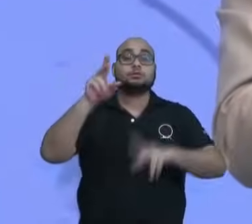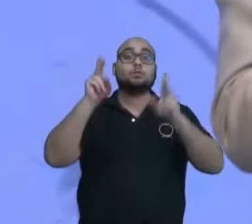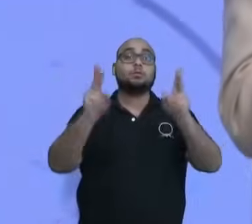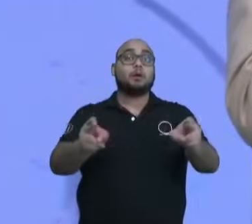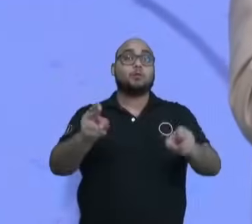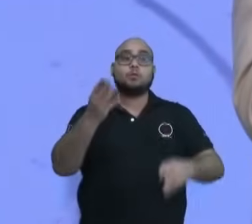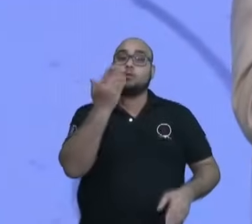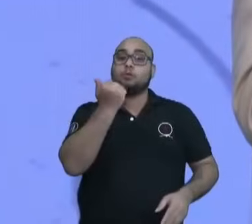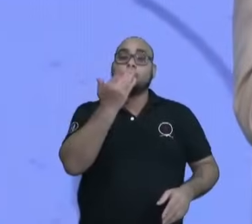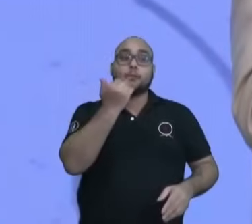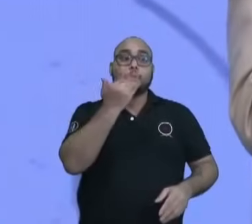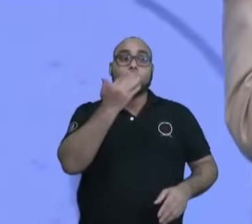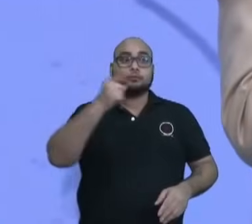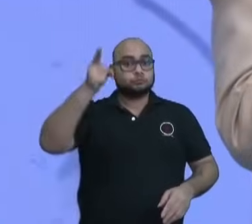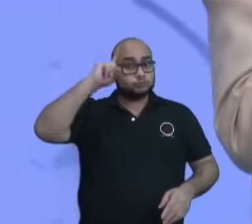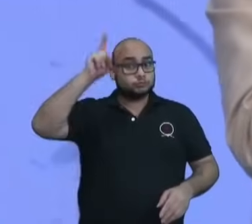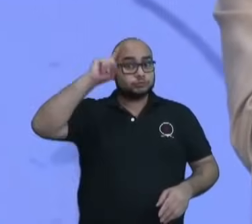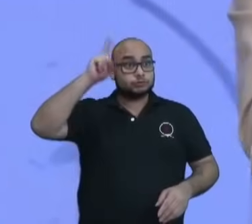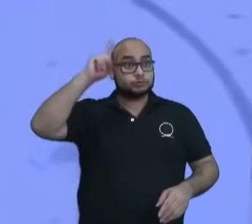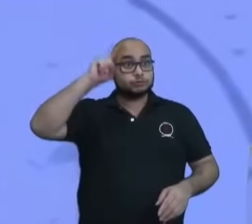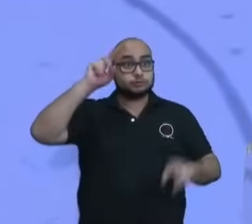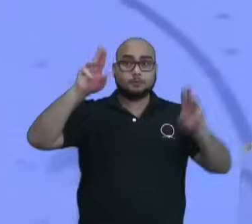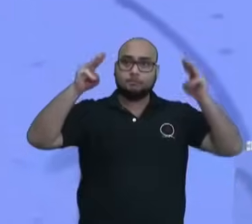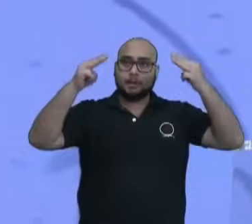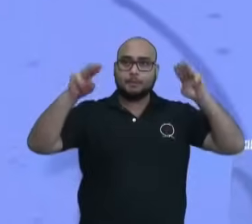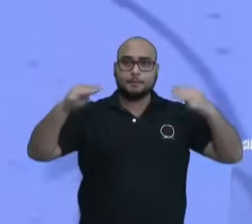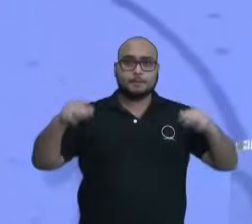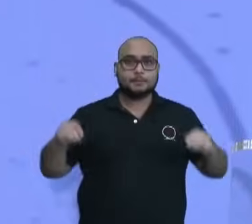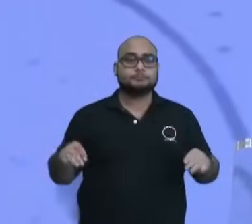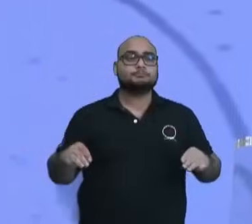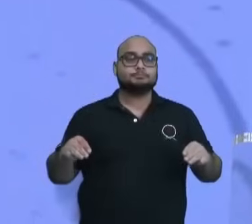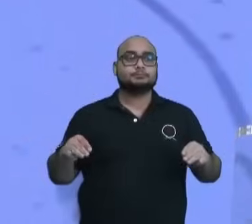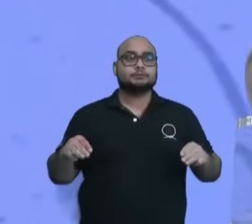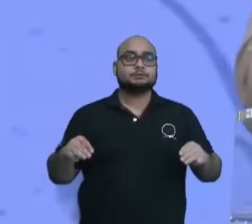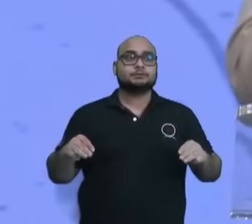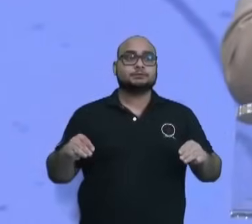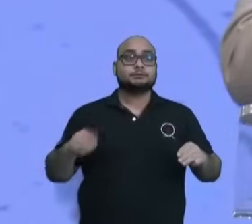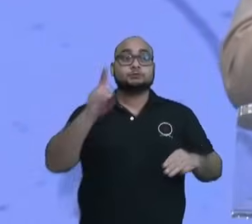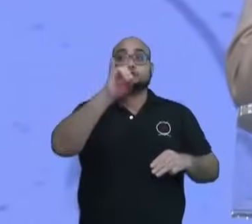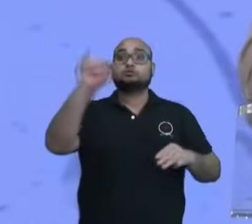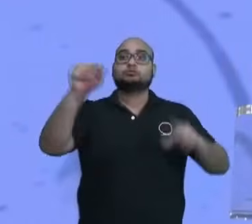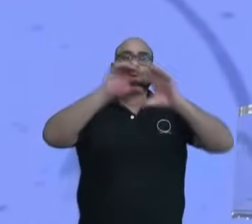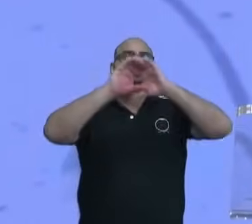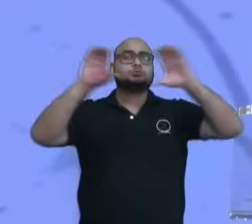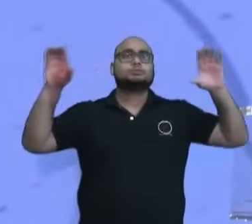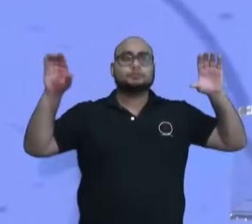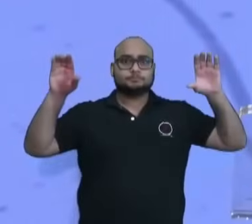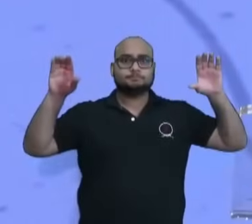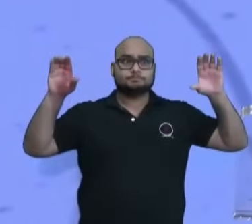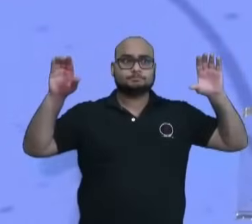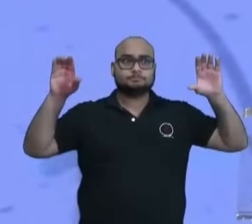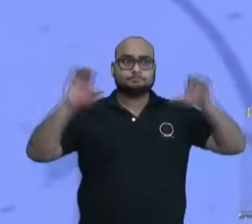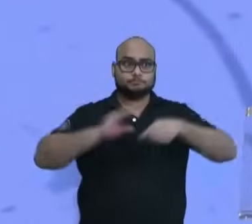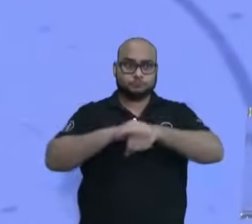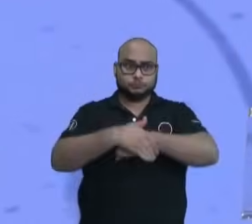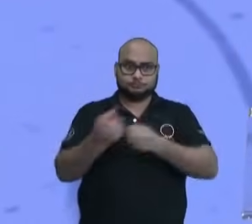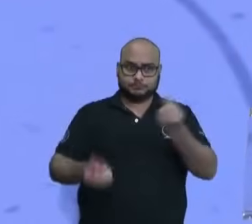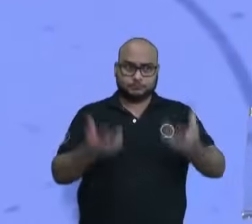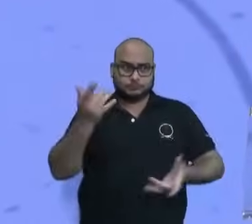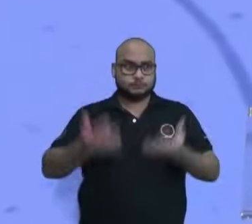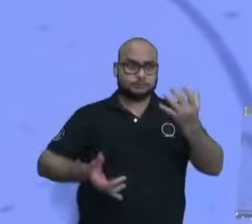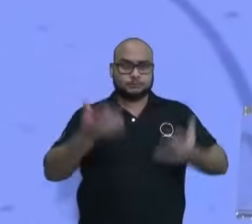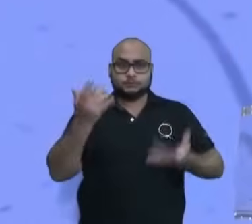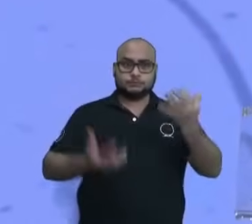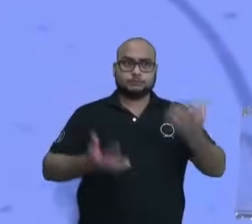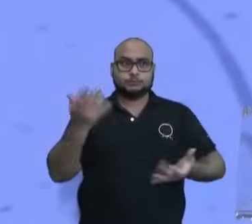de dia Coluna de Fogo de noite sheiken glória de Deus roupa não fica velha pé não incha nunca